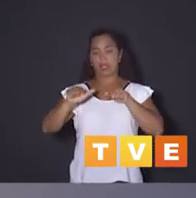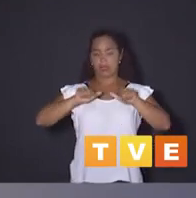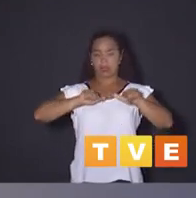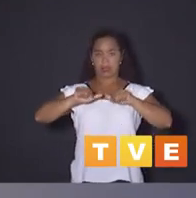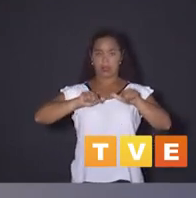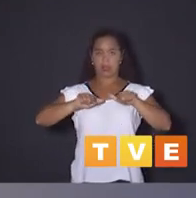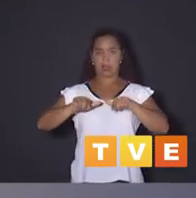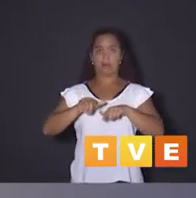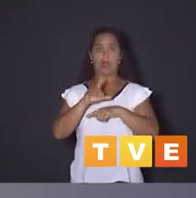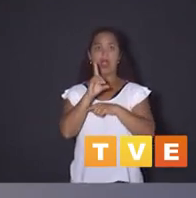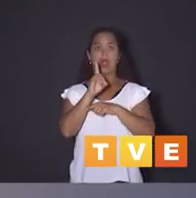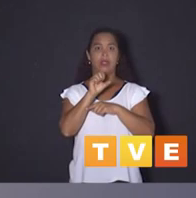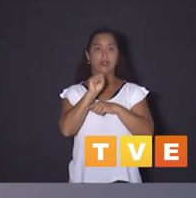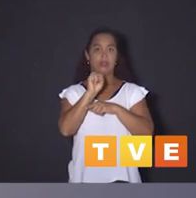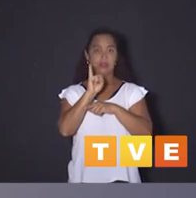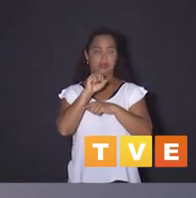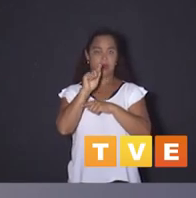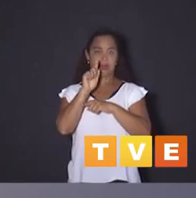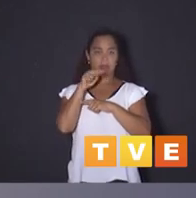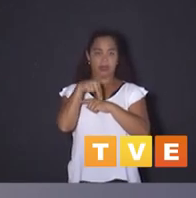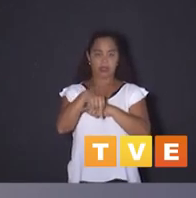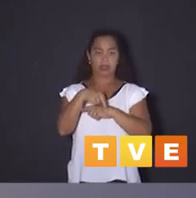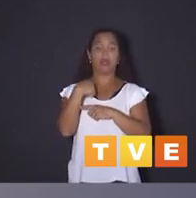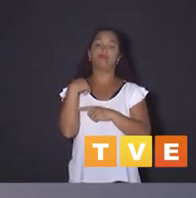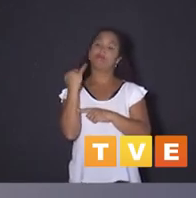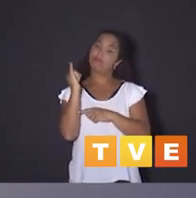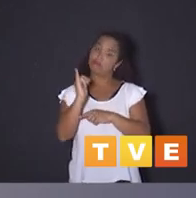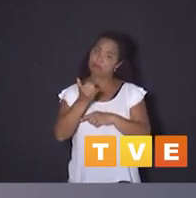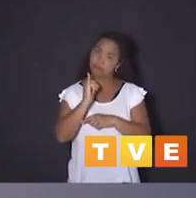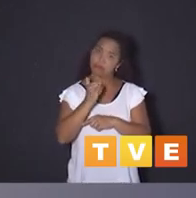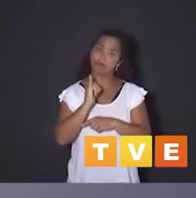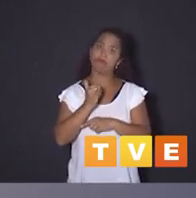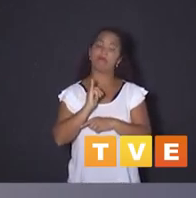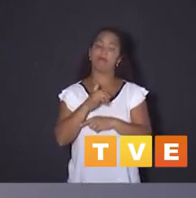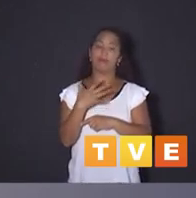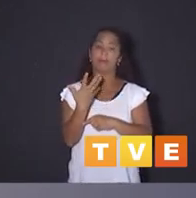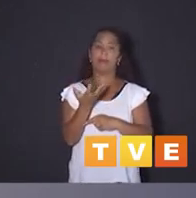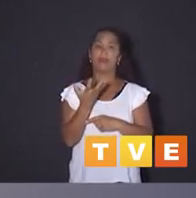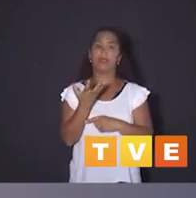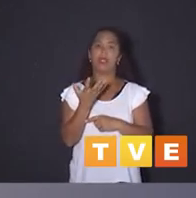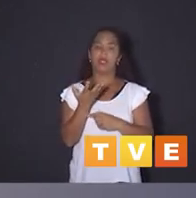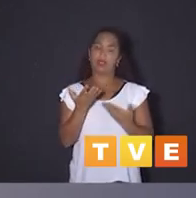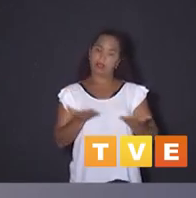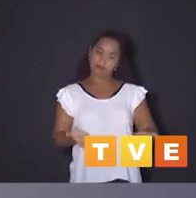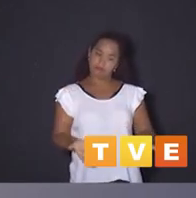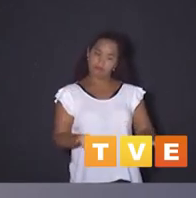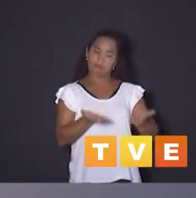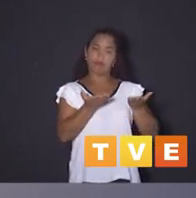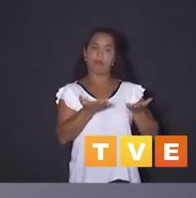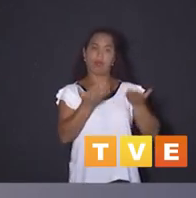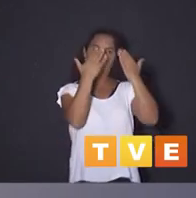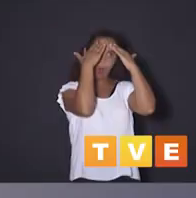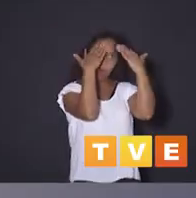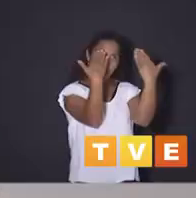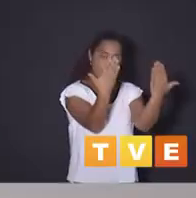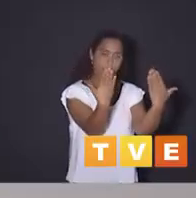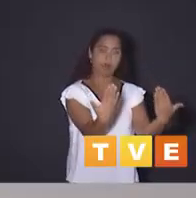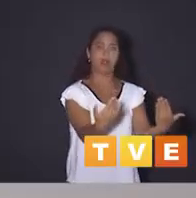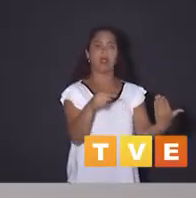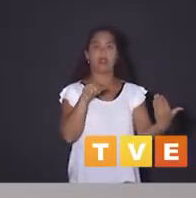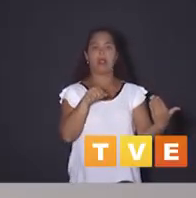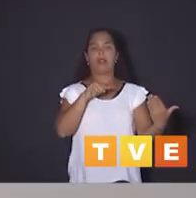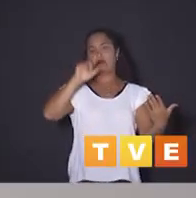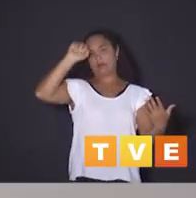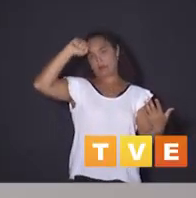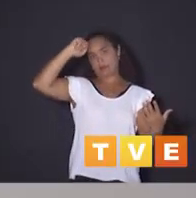de resgatar e contar a história é que eu pretendo para honrar essa centralidade e assim